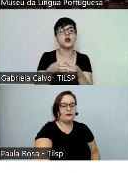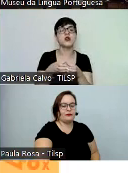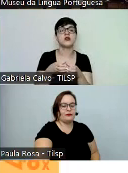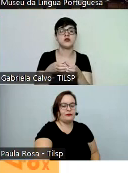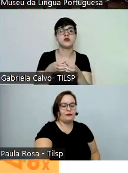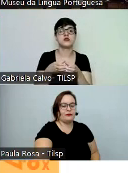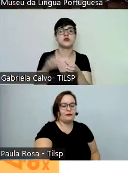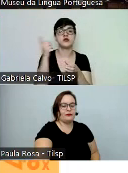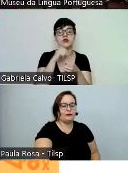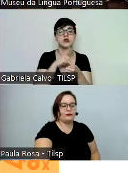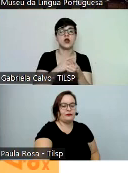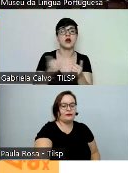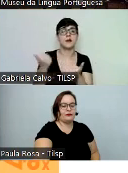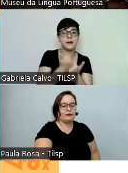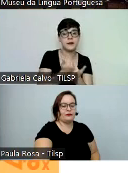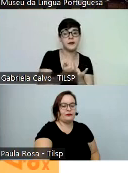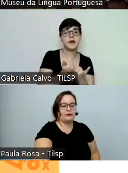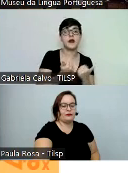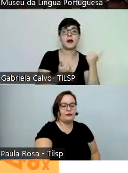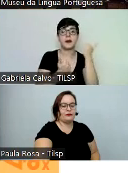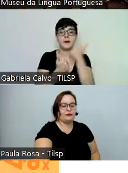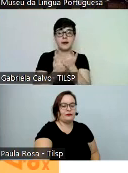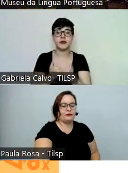apoiar as suas línguas